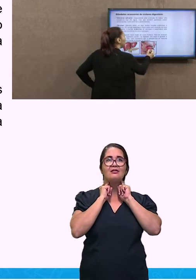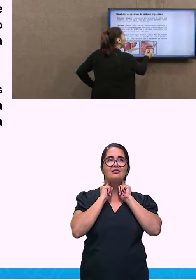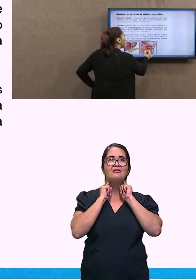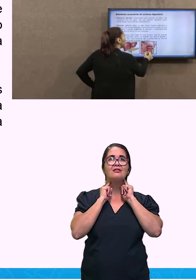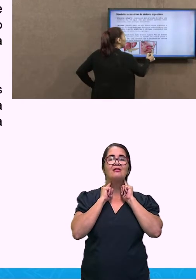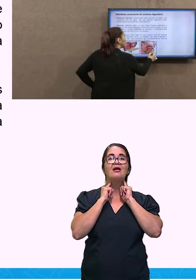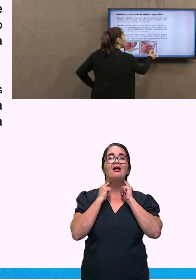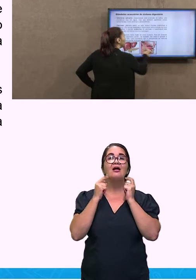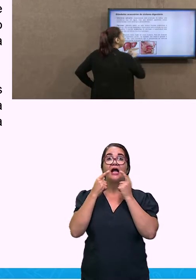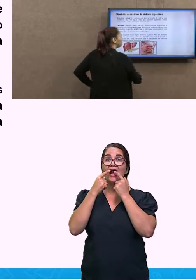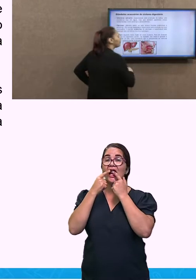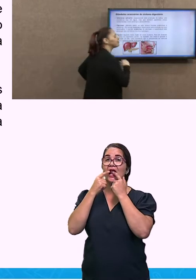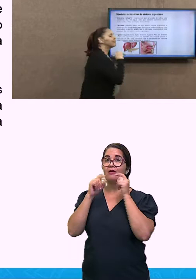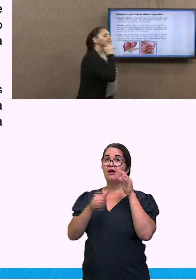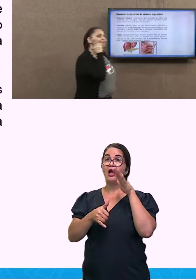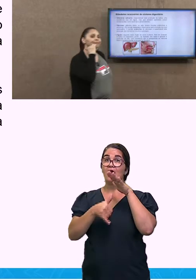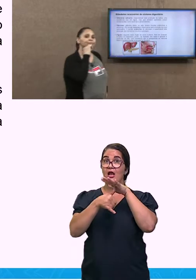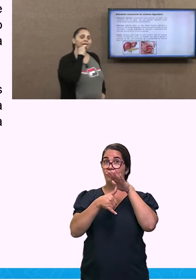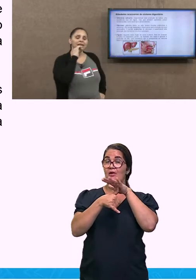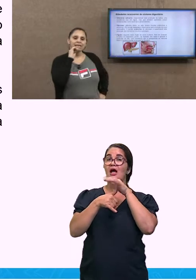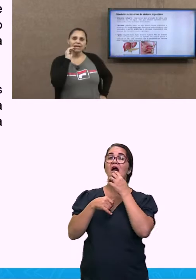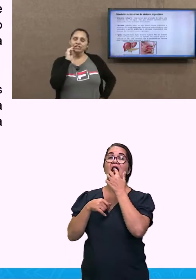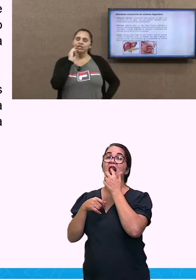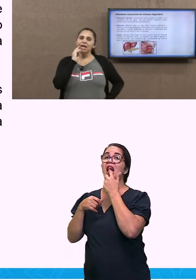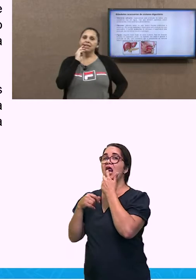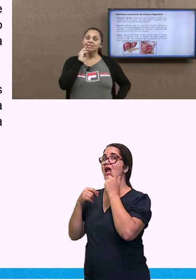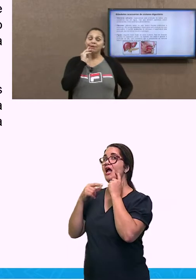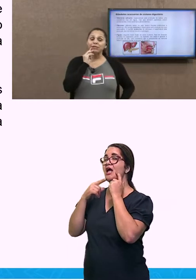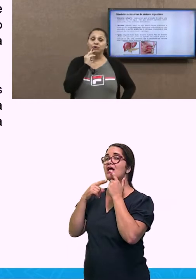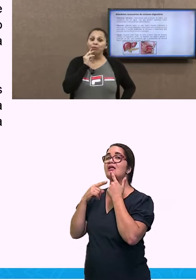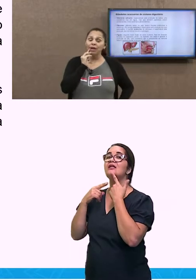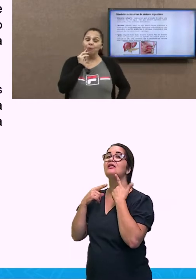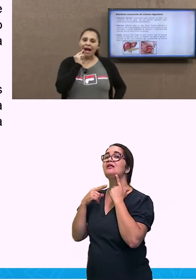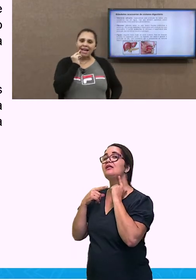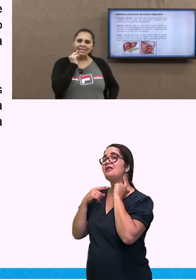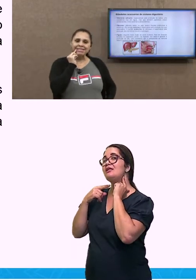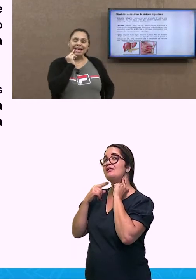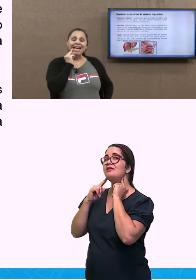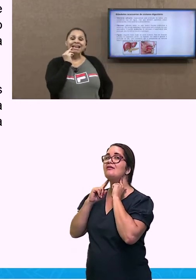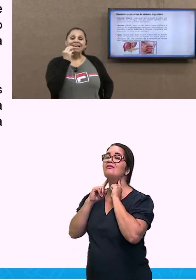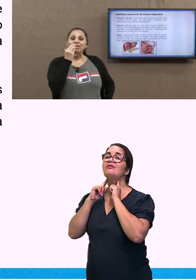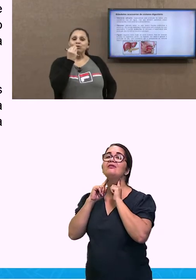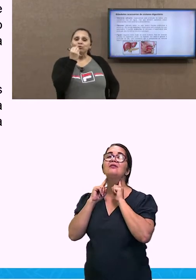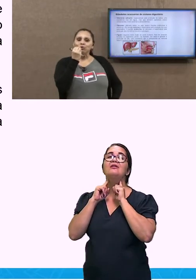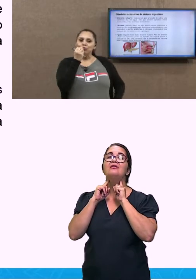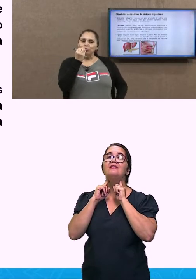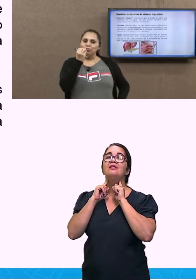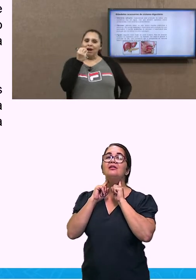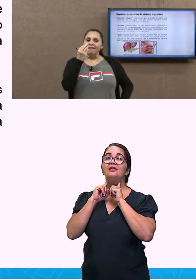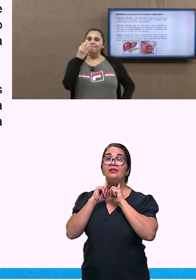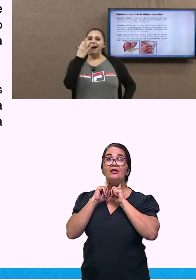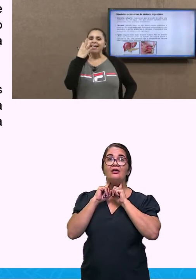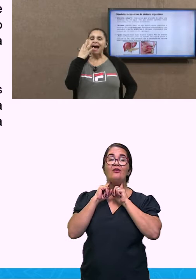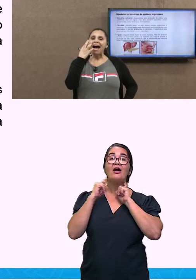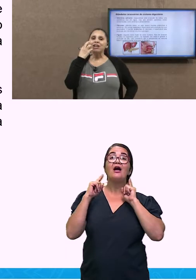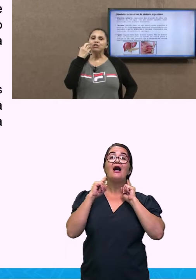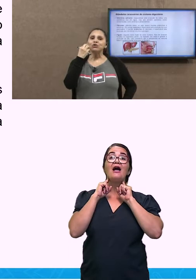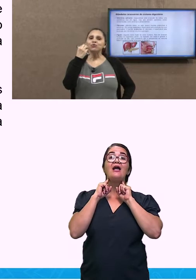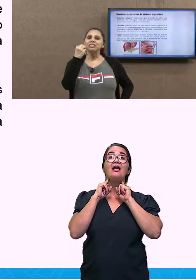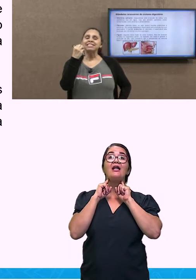embaixo da língua, que são as sublinguais, Isso tudo